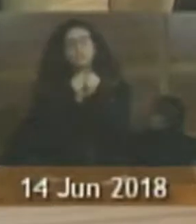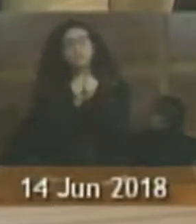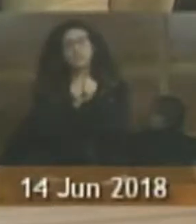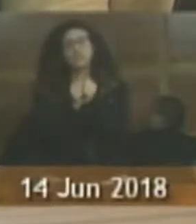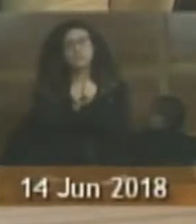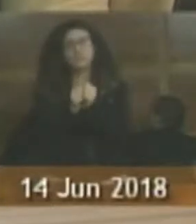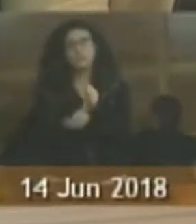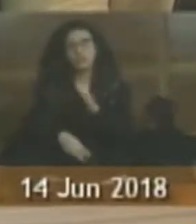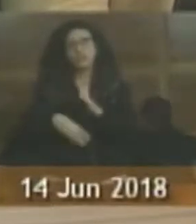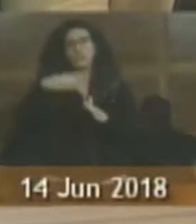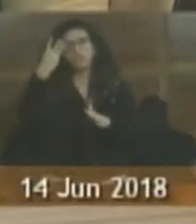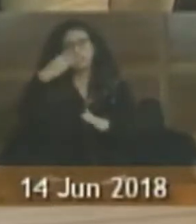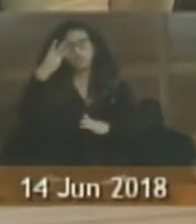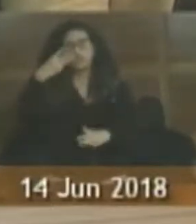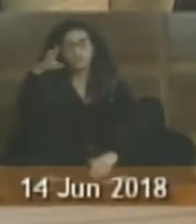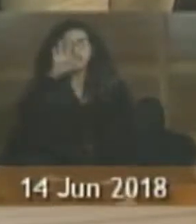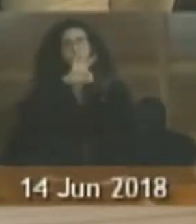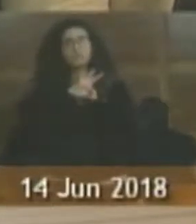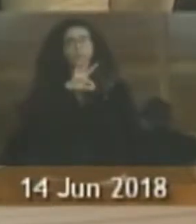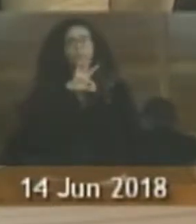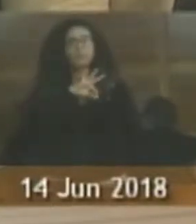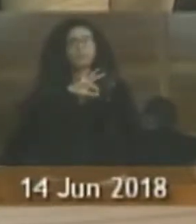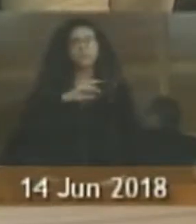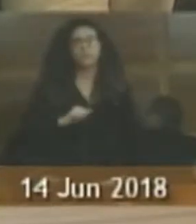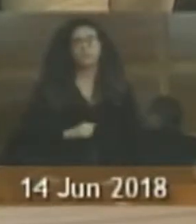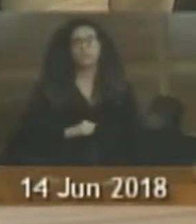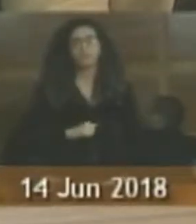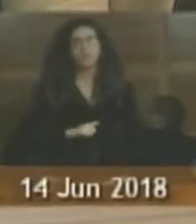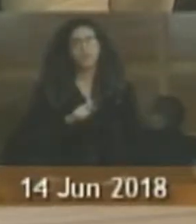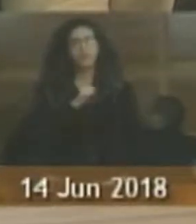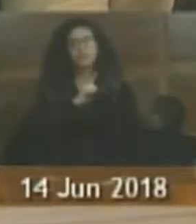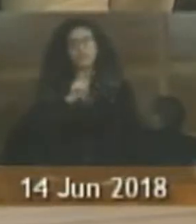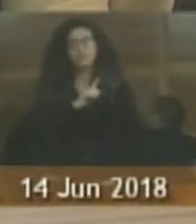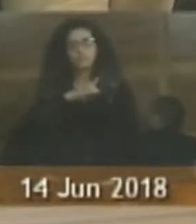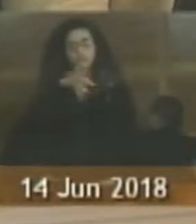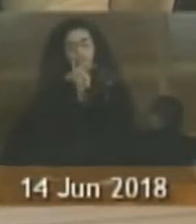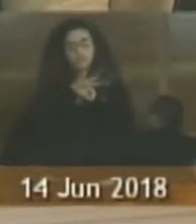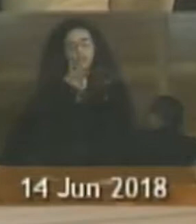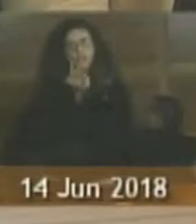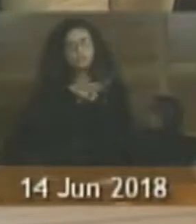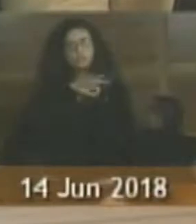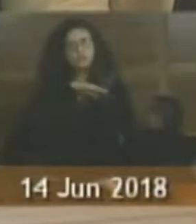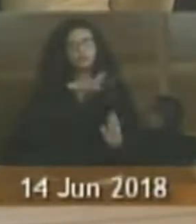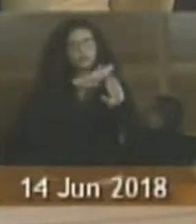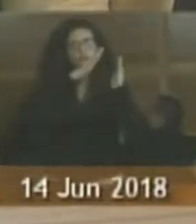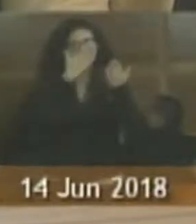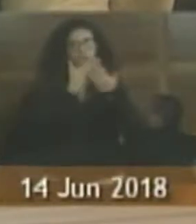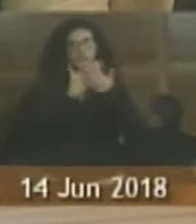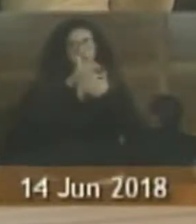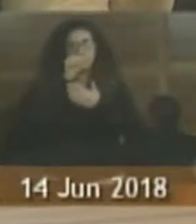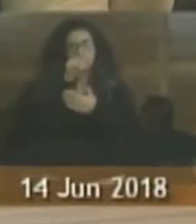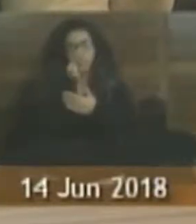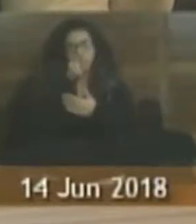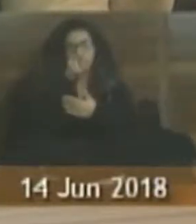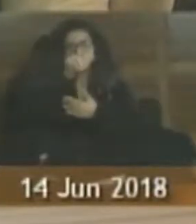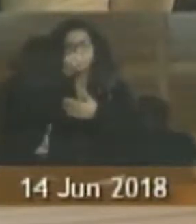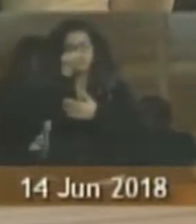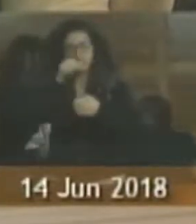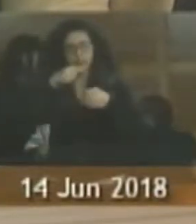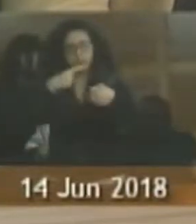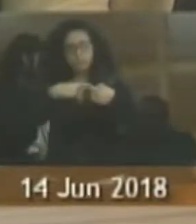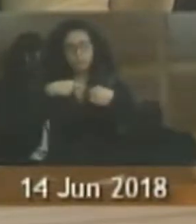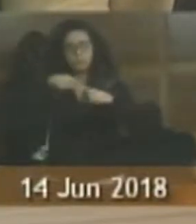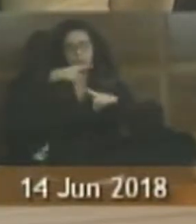ao 33º Batalhão de Polícia Militar para que haja policiamento ostensivo na Escola Municipal Áurea Pires da